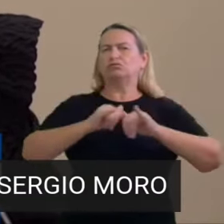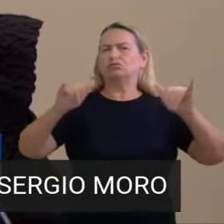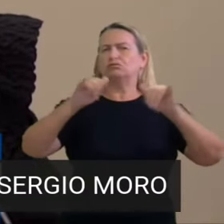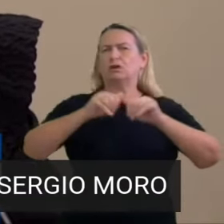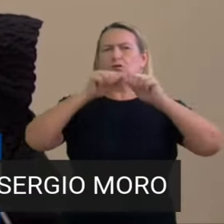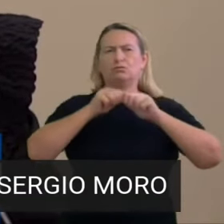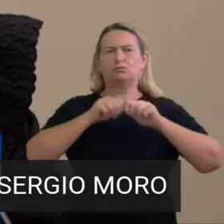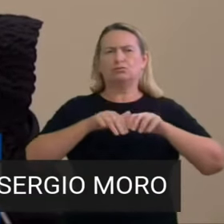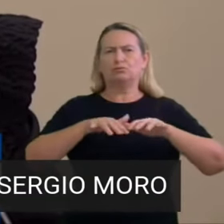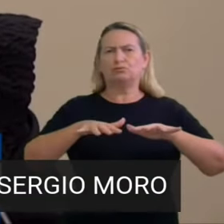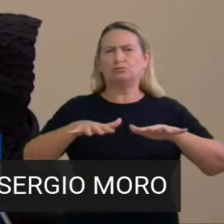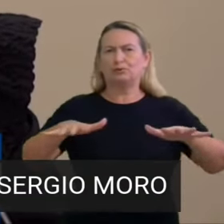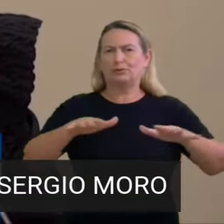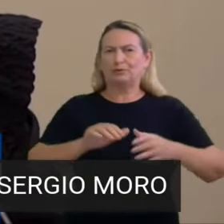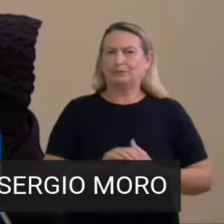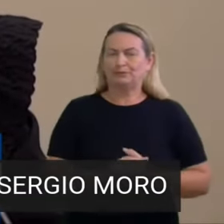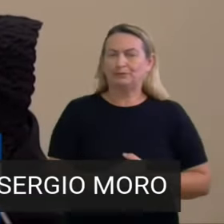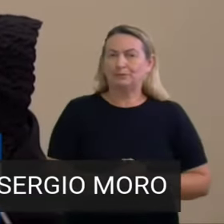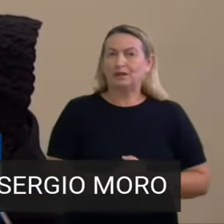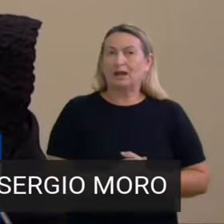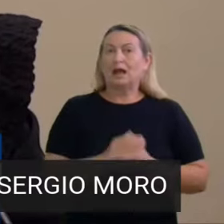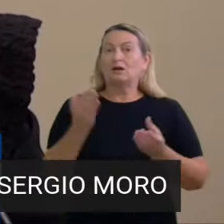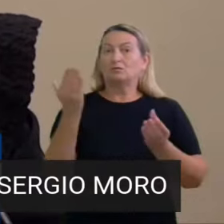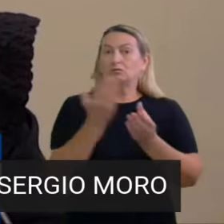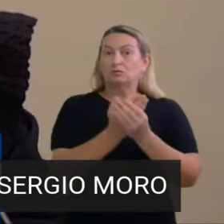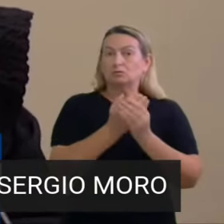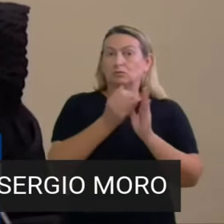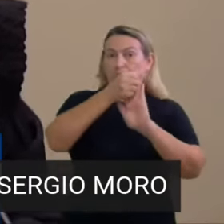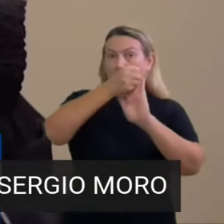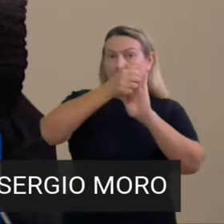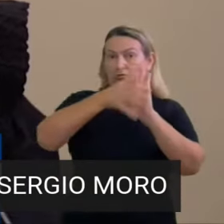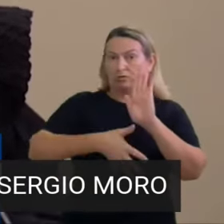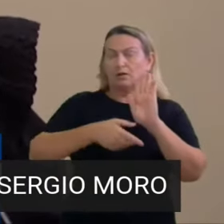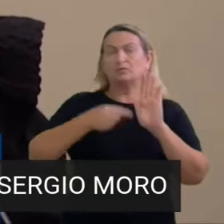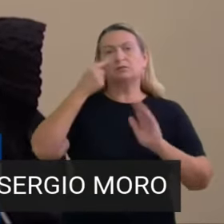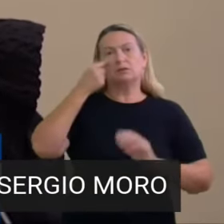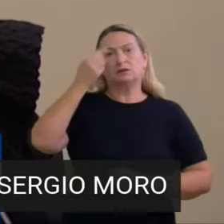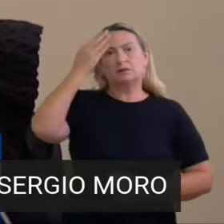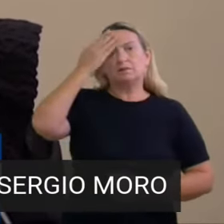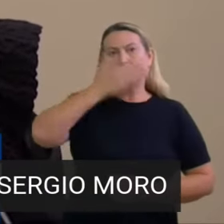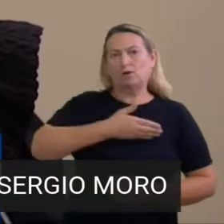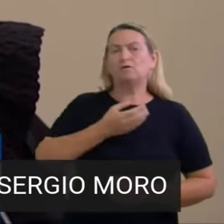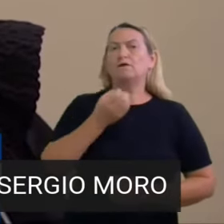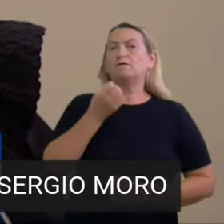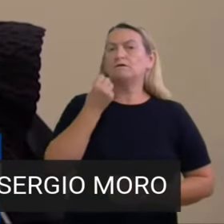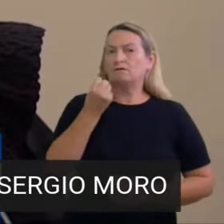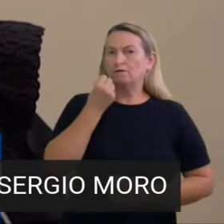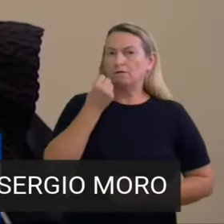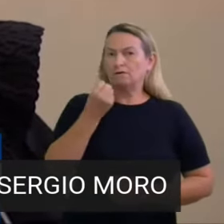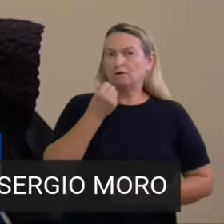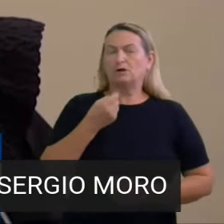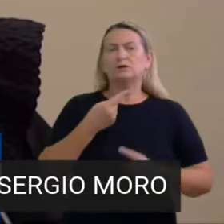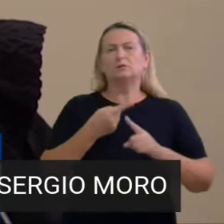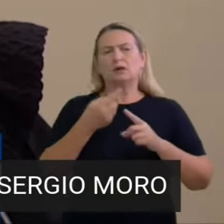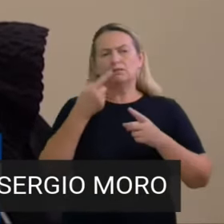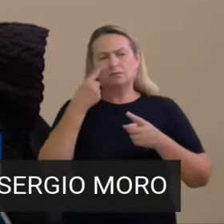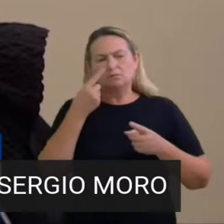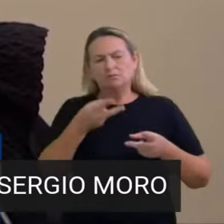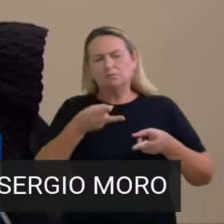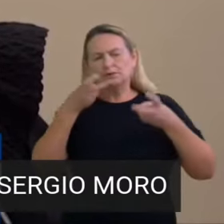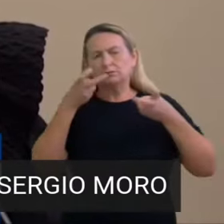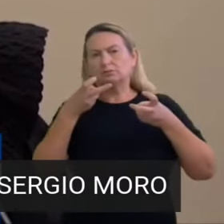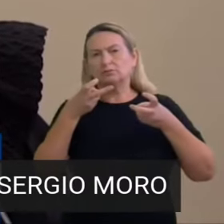jurisprudência é uniforme quanto a necessidade de prova robusta da conduta catrizadora do abuso do poder,